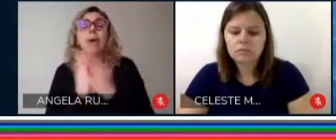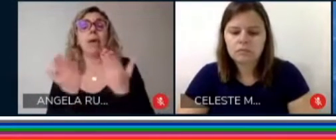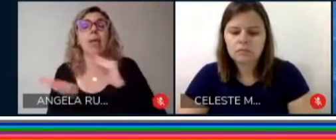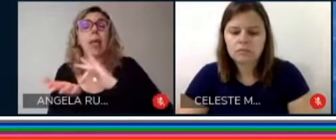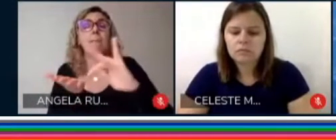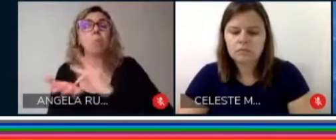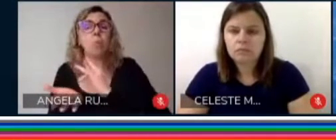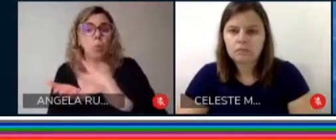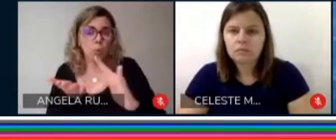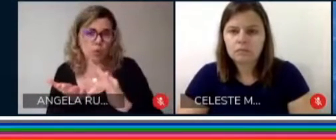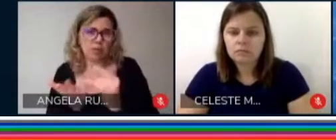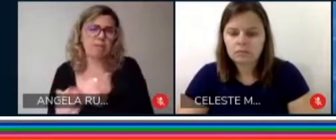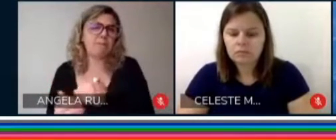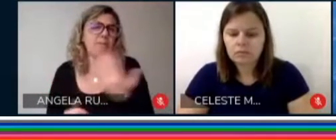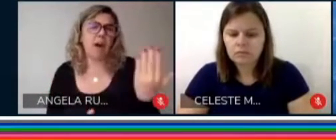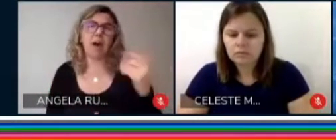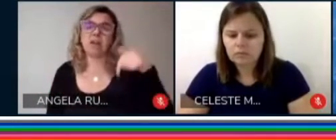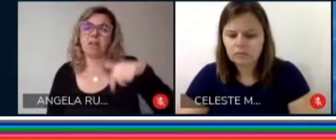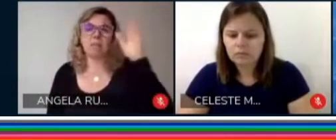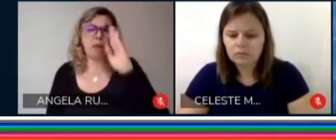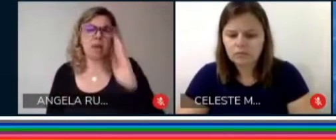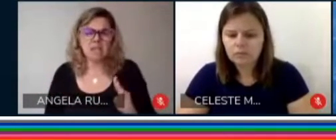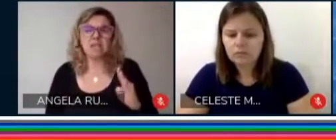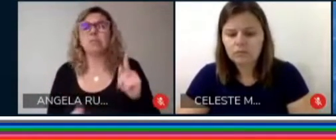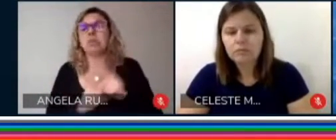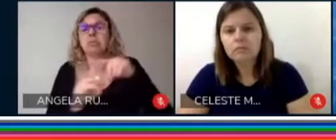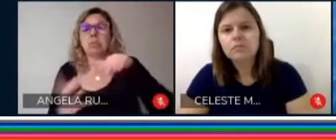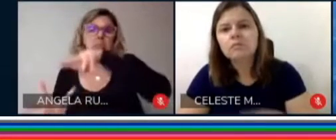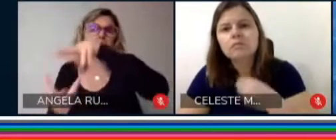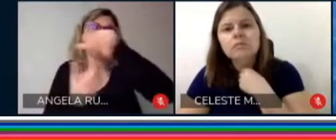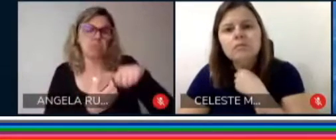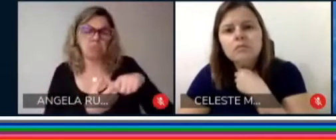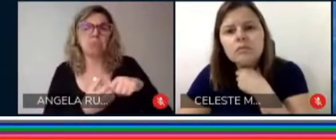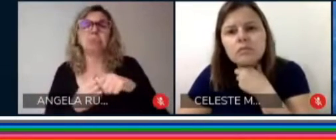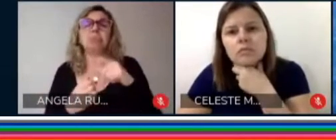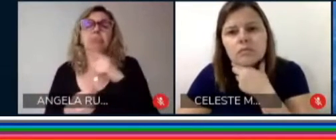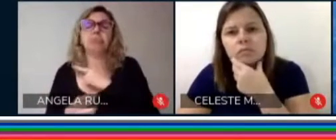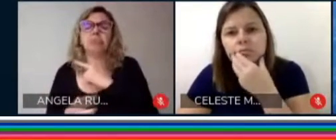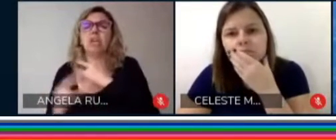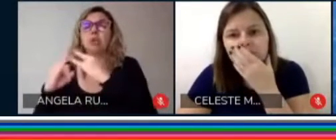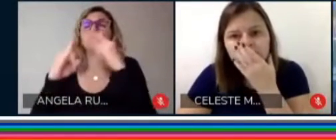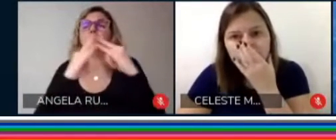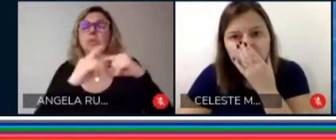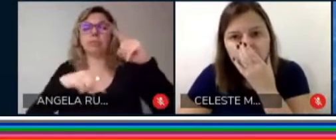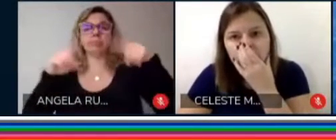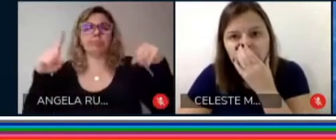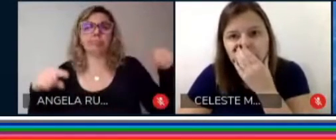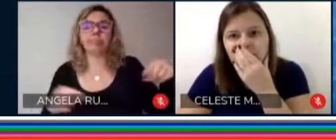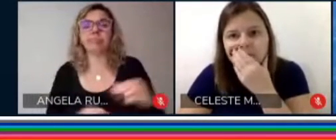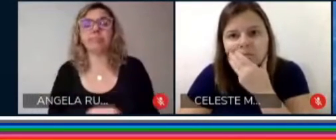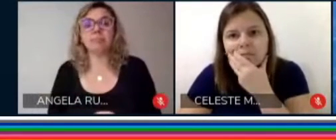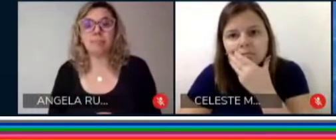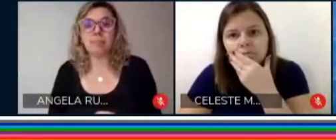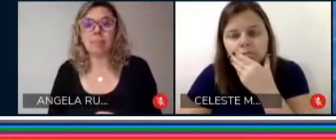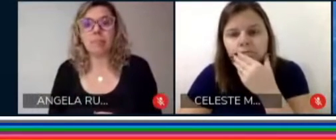de pesquisa no Brasil e no resto do mundo, né? Então, é uma base de